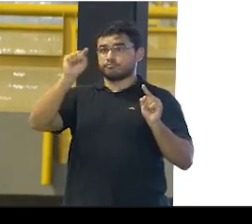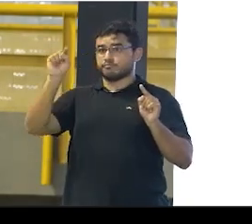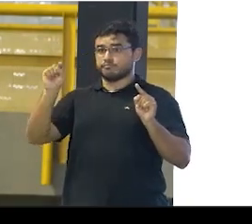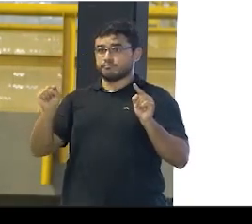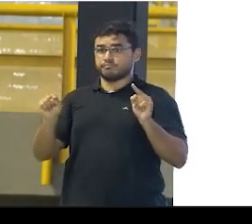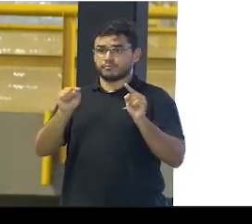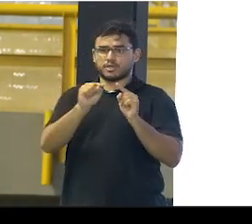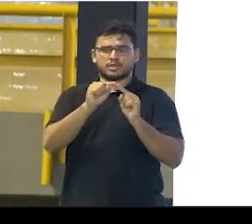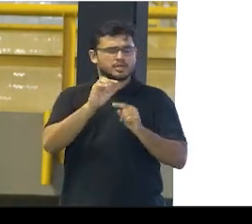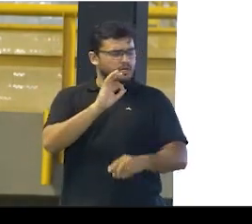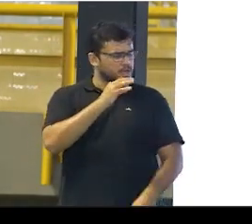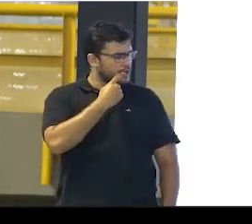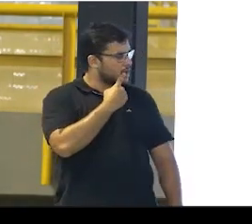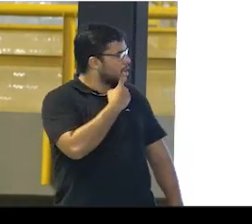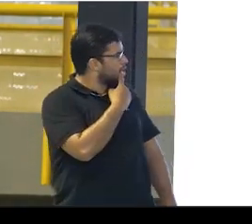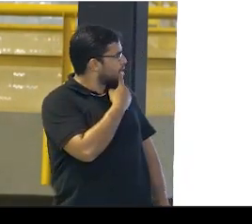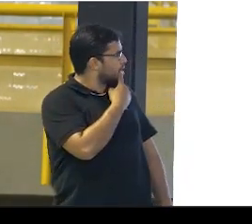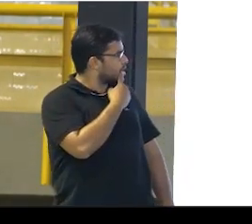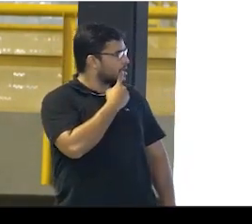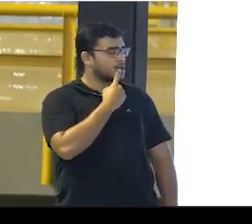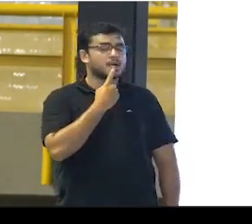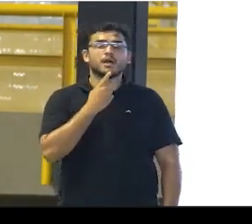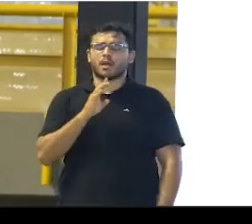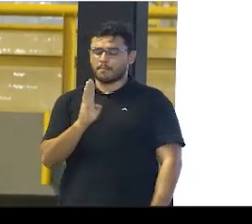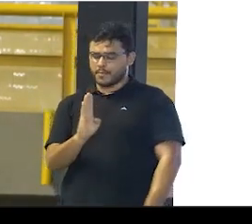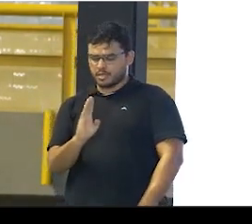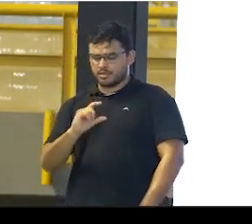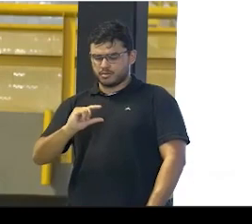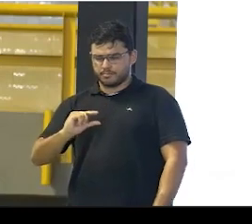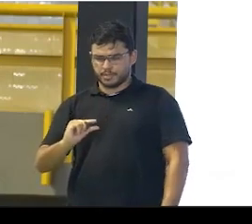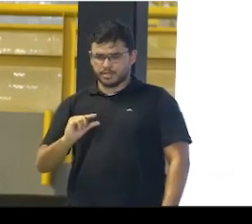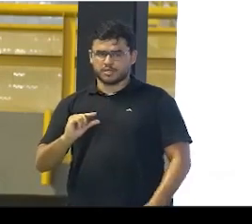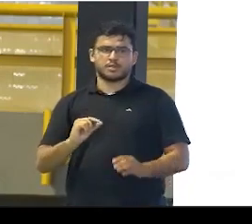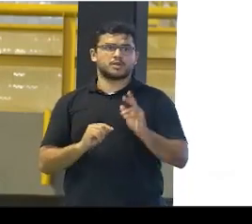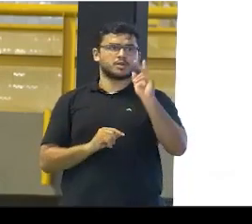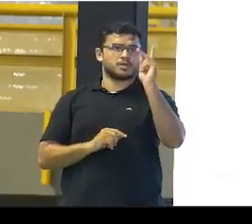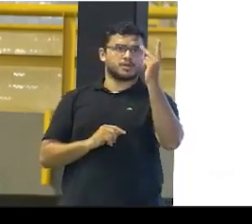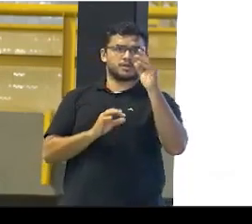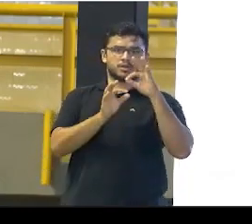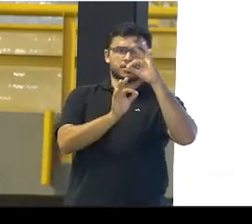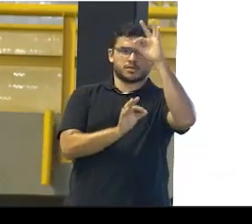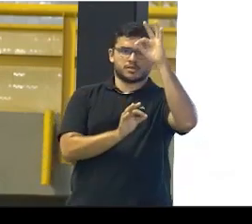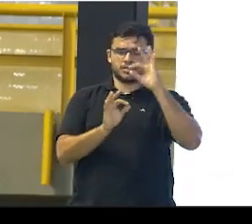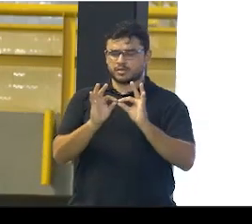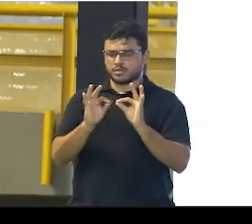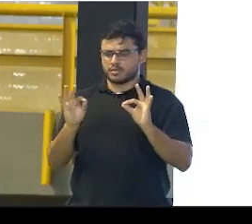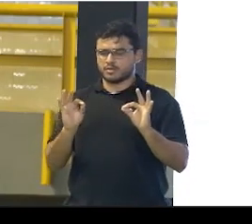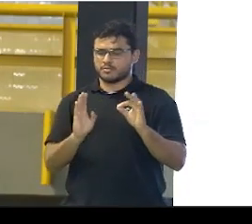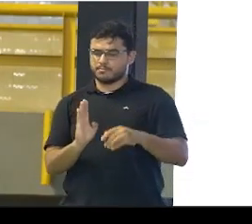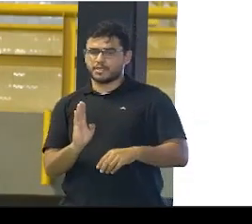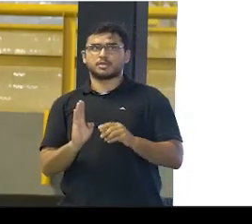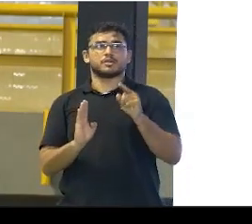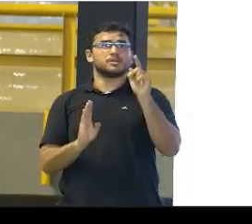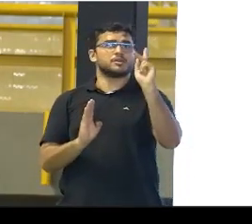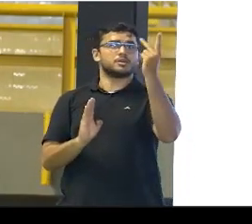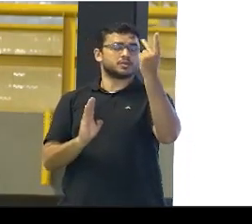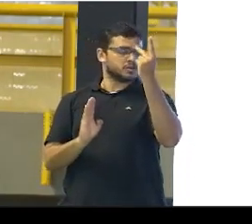tem dois lados paralelos, 2 a 2, e dois lados paralelos, 2 a 2, ó. Mas ele